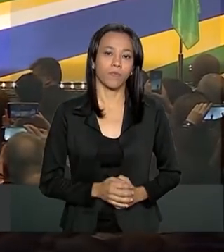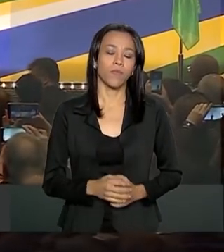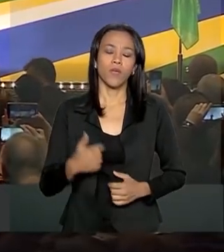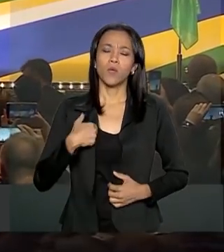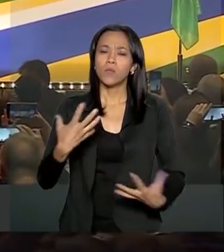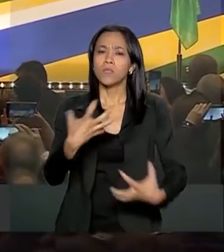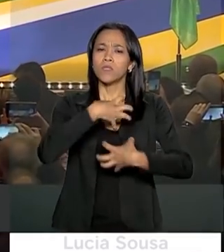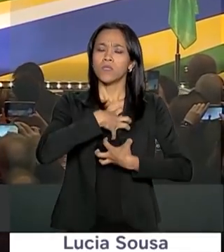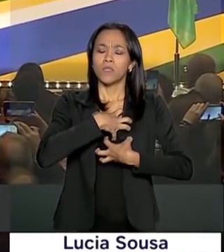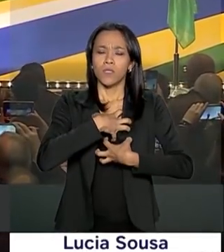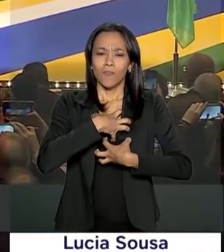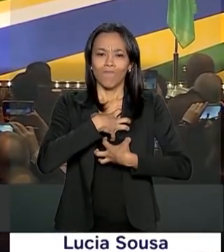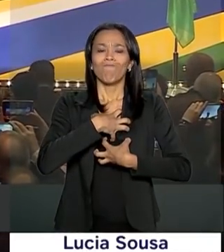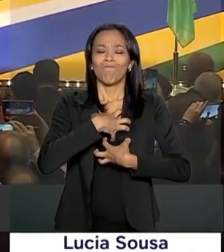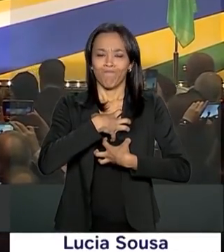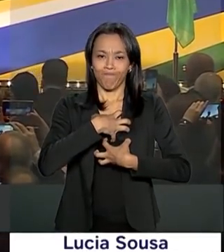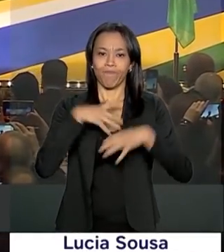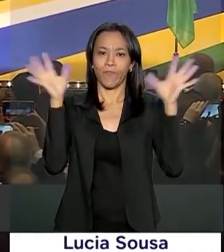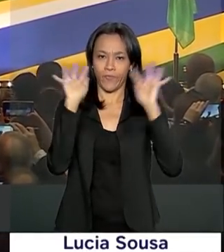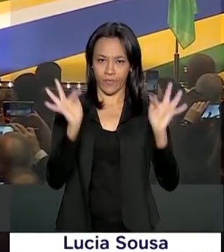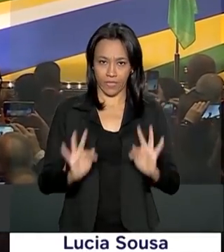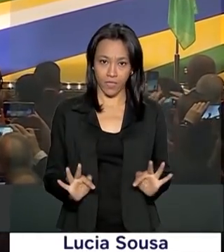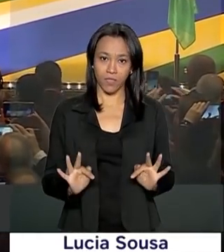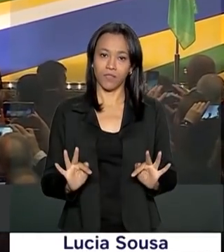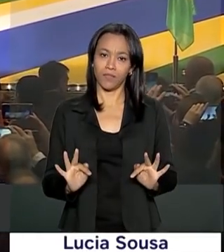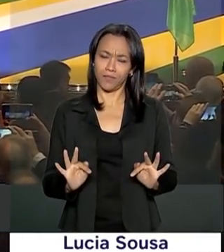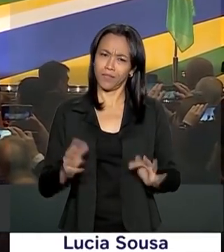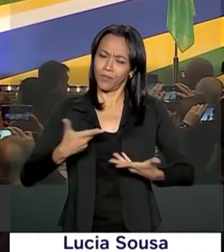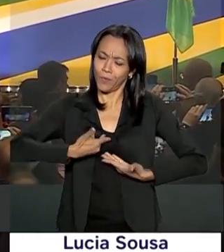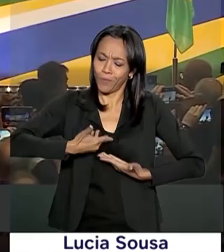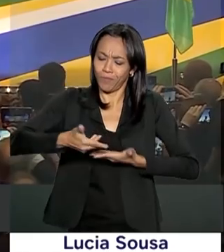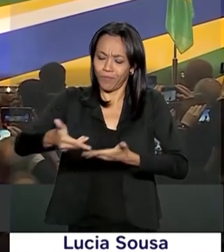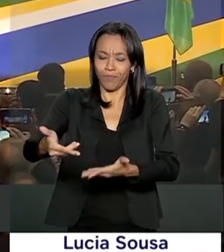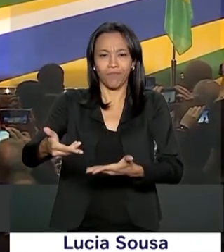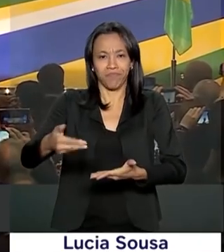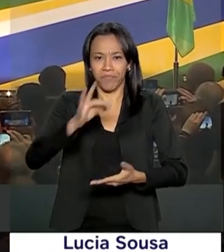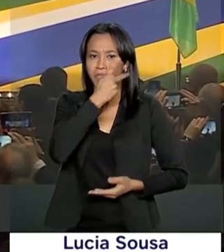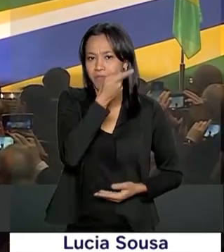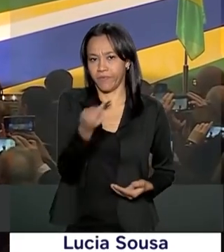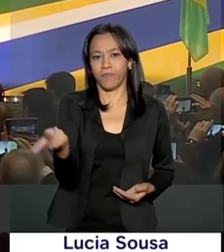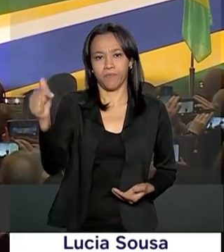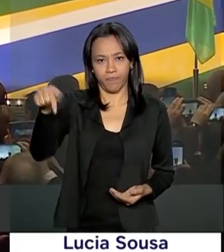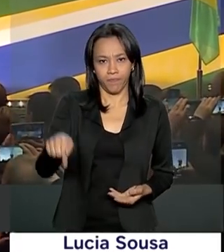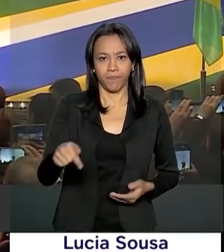estou muito feliz e honrado com essa visita.